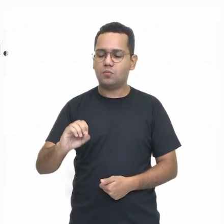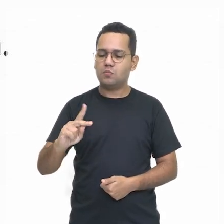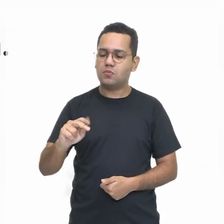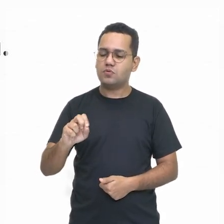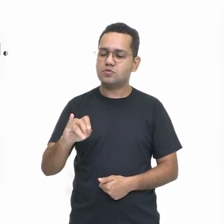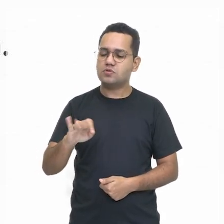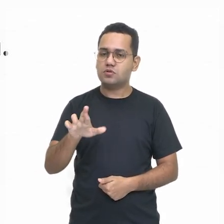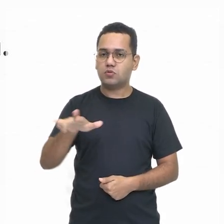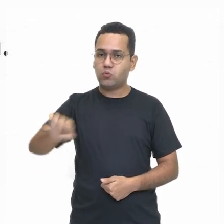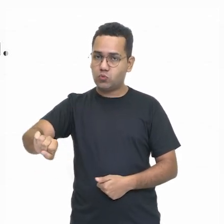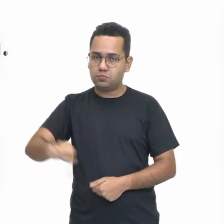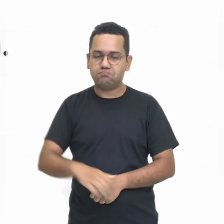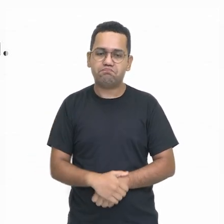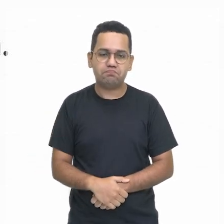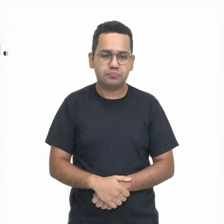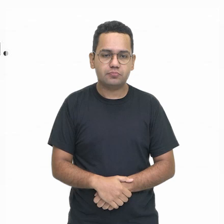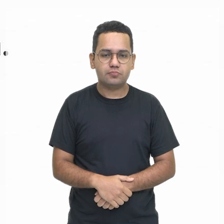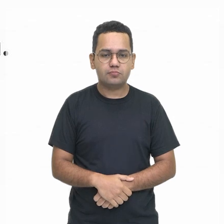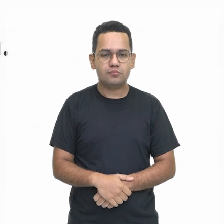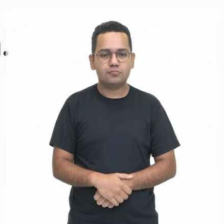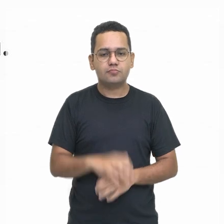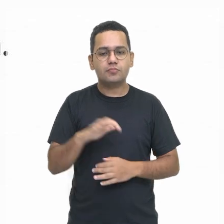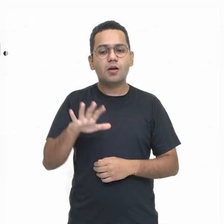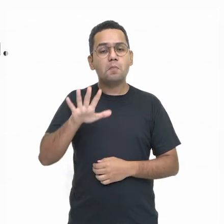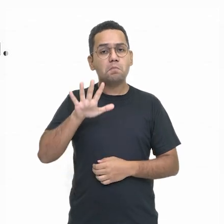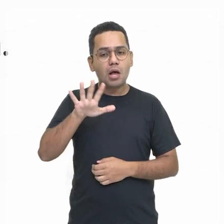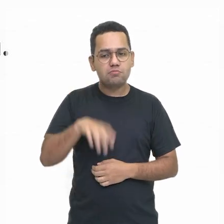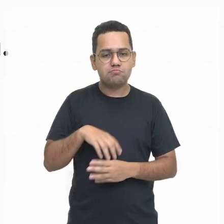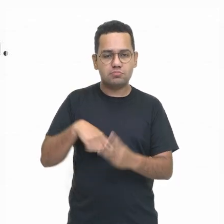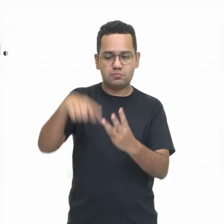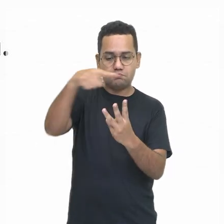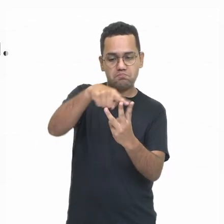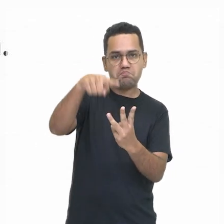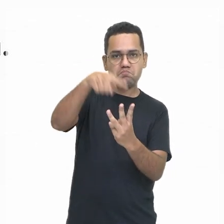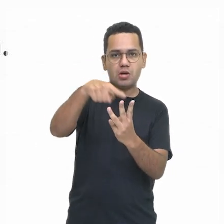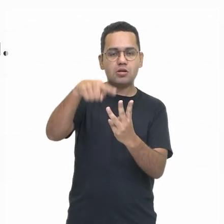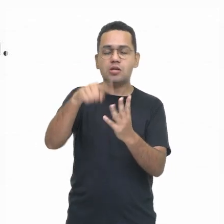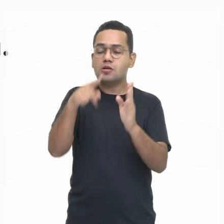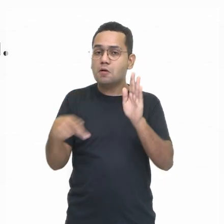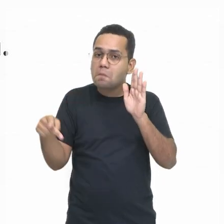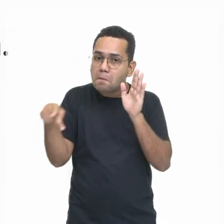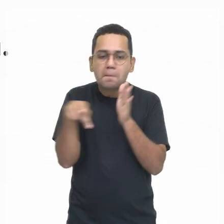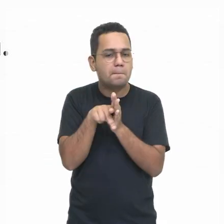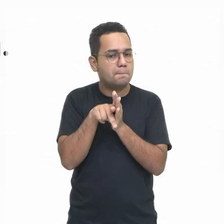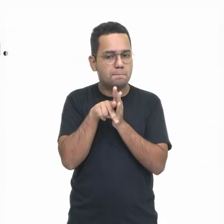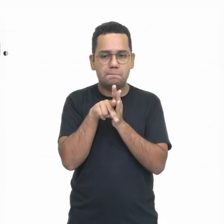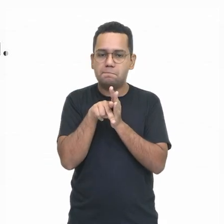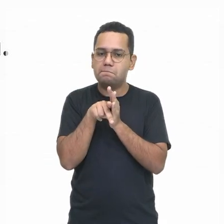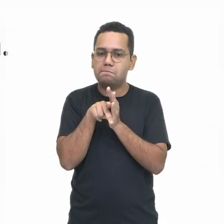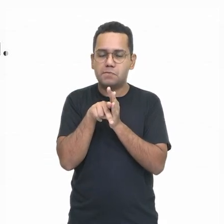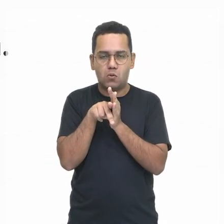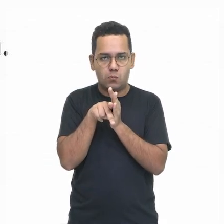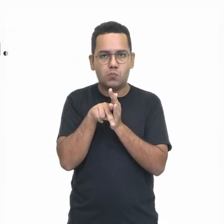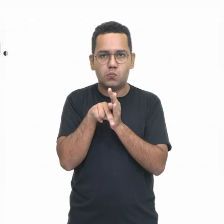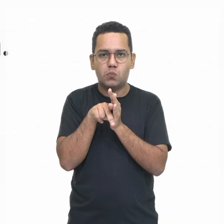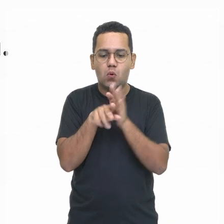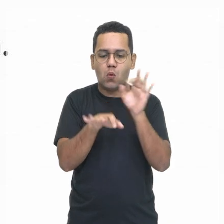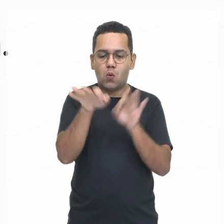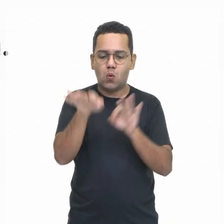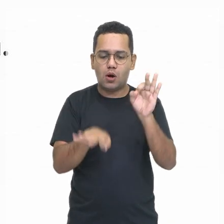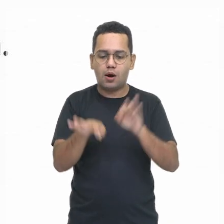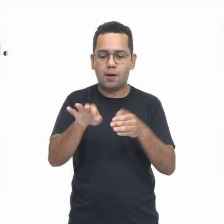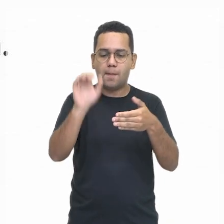decompositores. Cada organismo ocupa uma posição dentro da cadeia